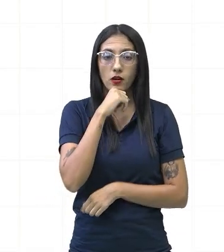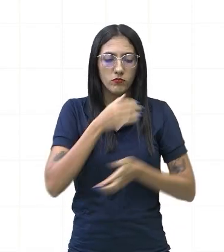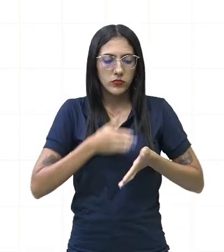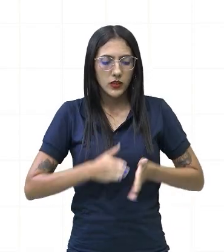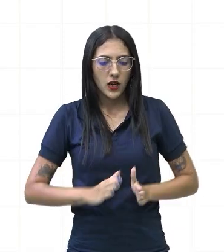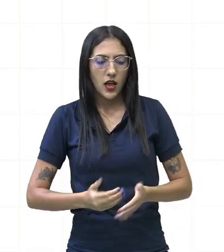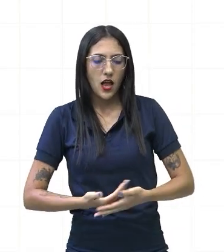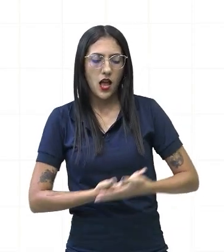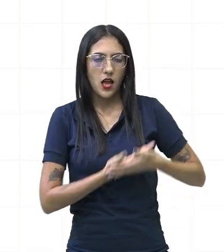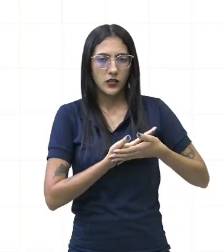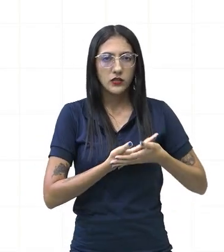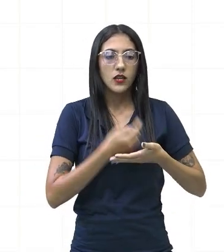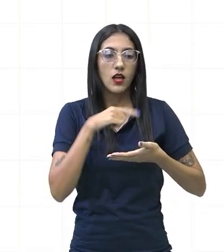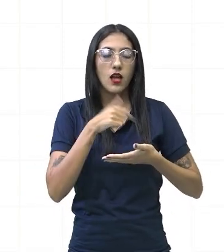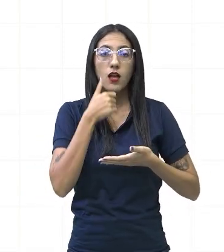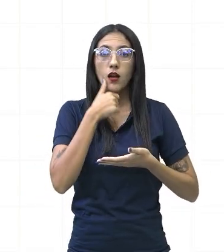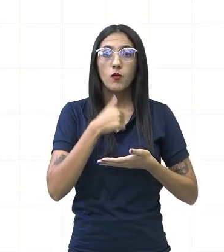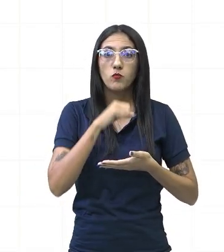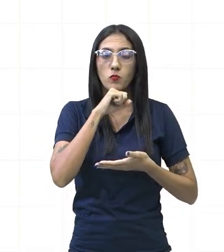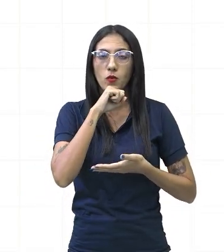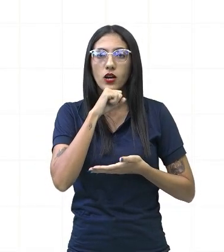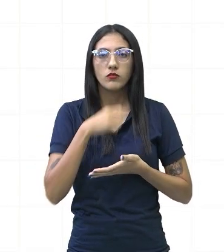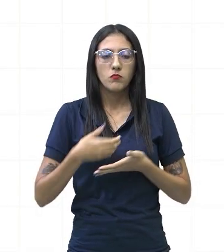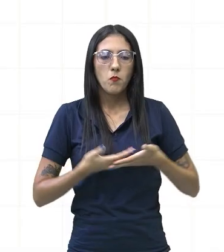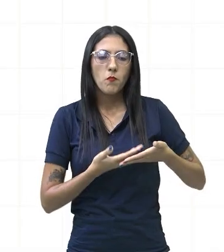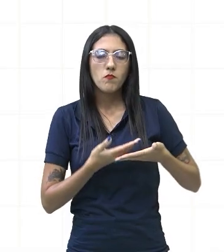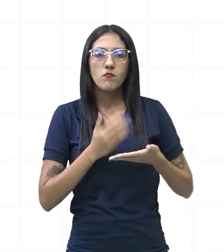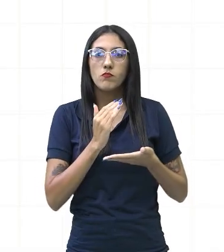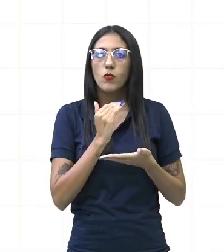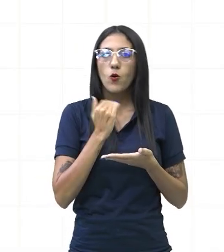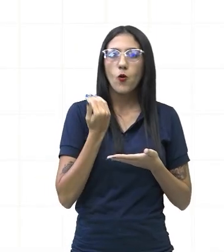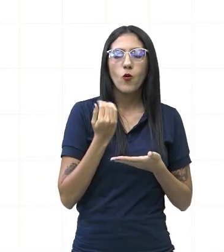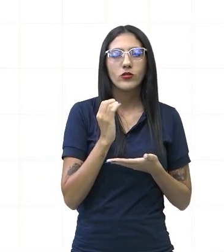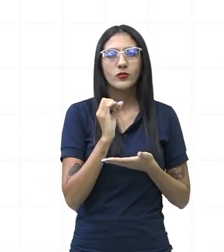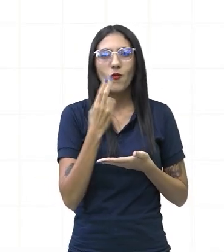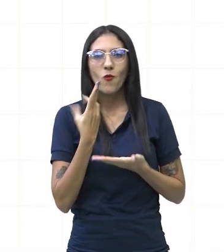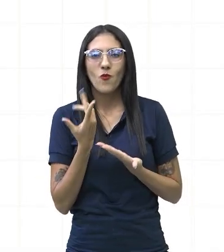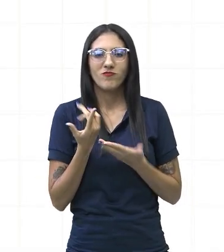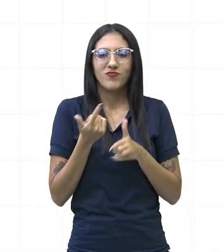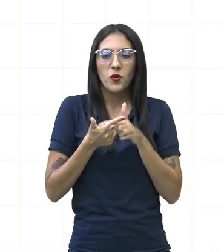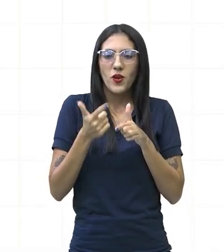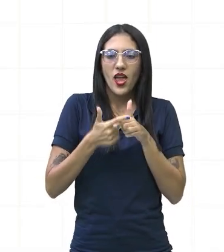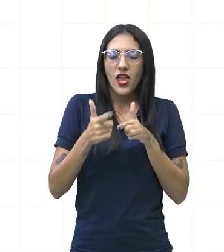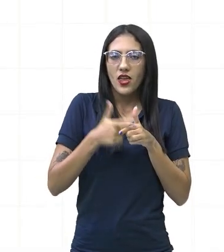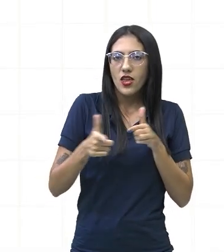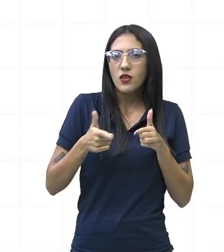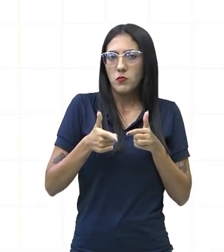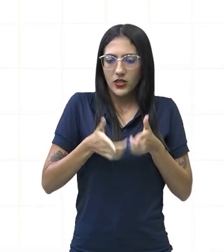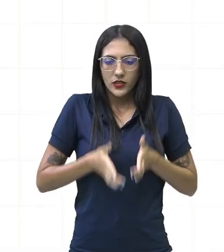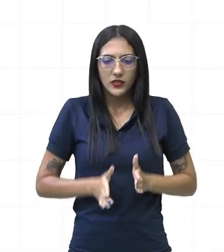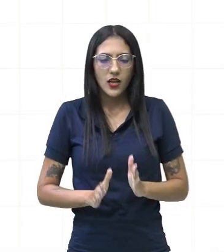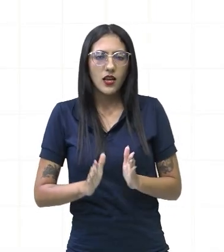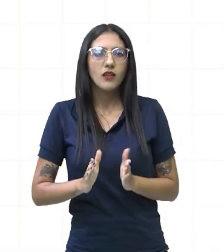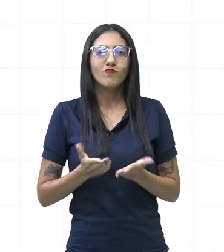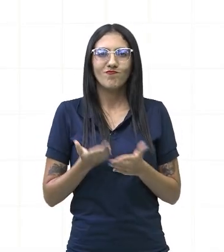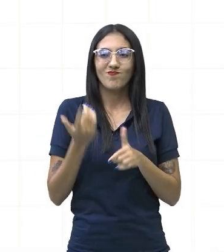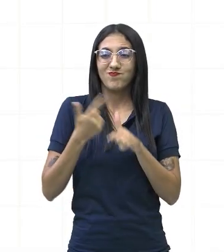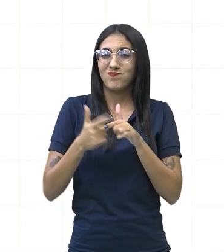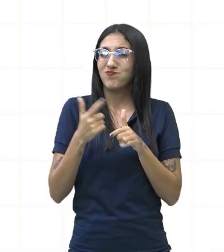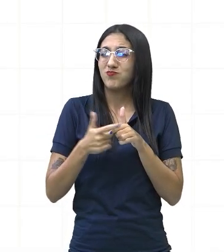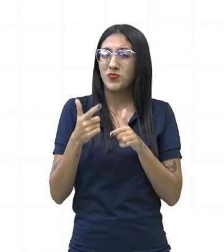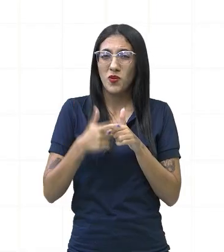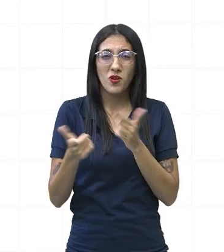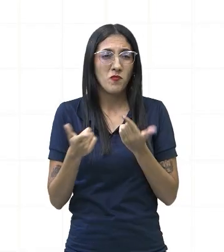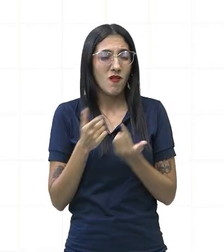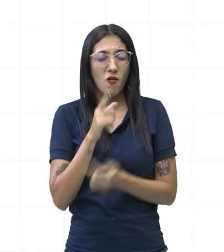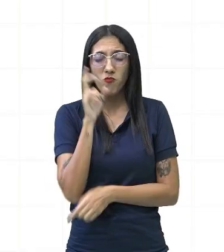alguma infecção, ou, se Deus o livre, né, o parto não saísse tão bem, né, tinham problemas muito